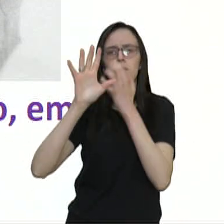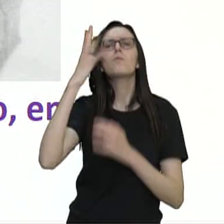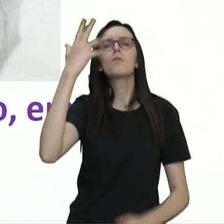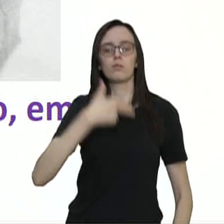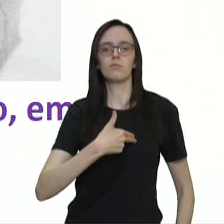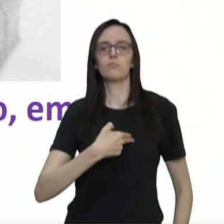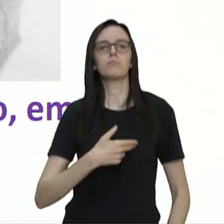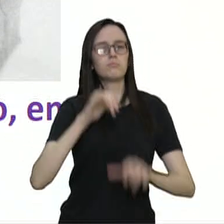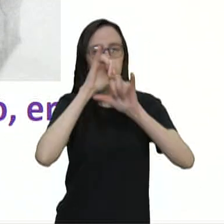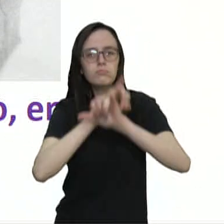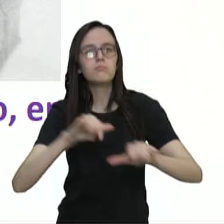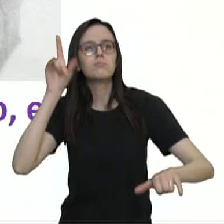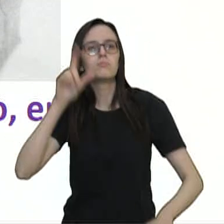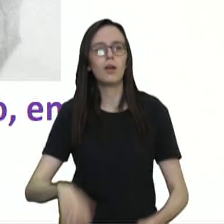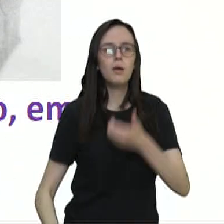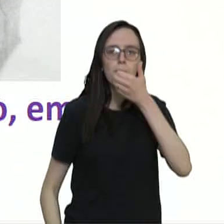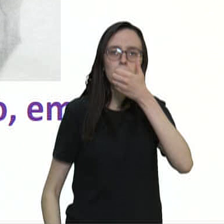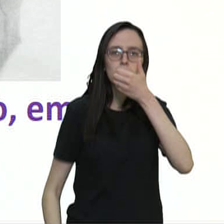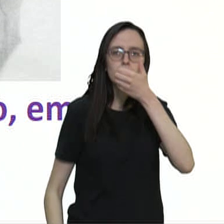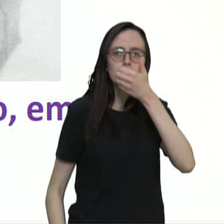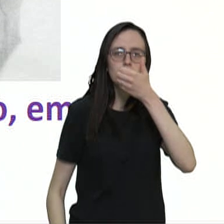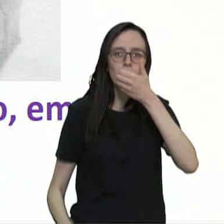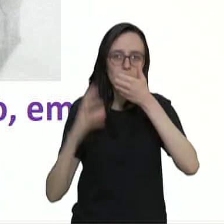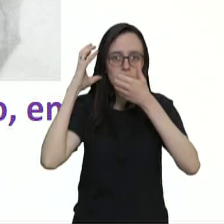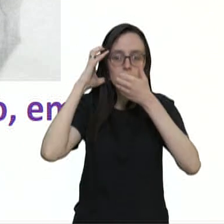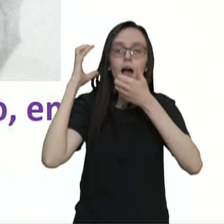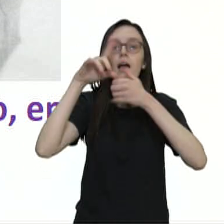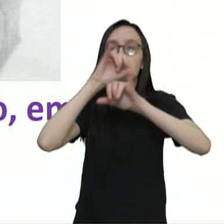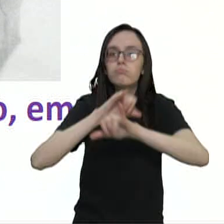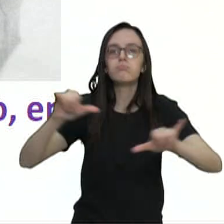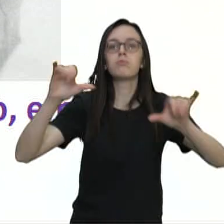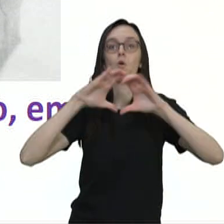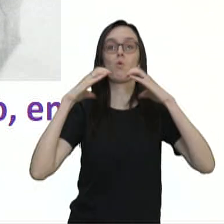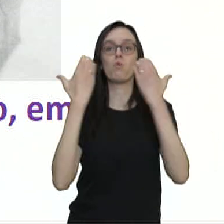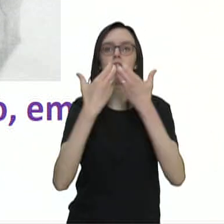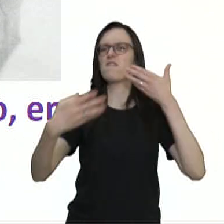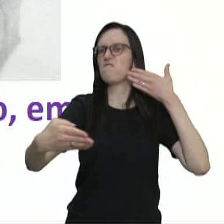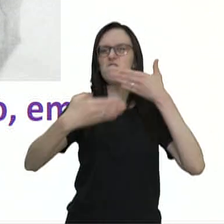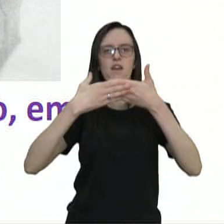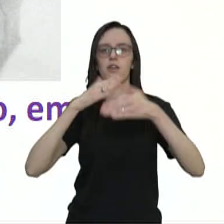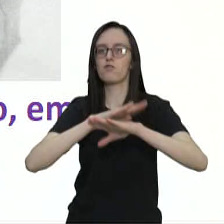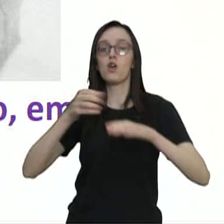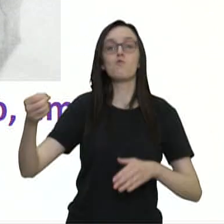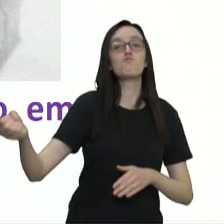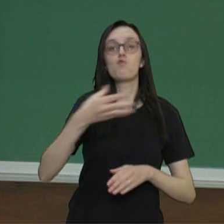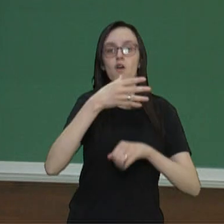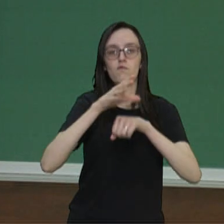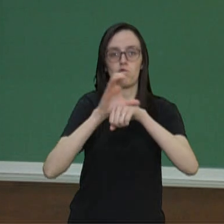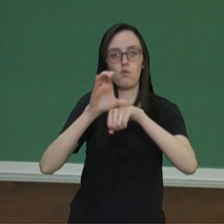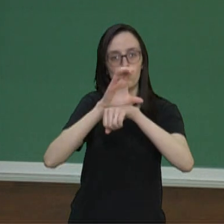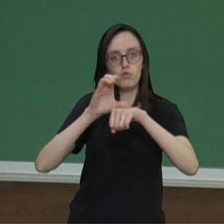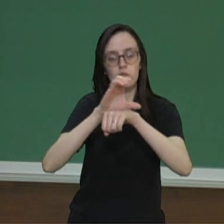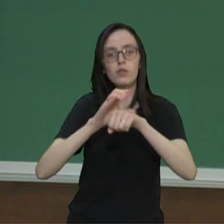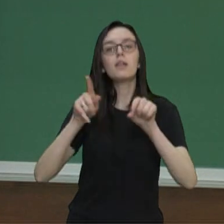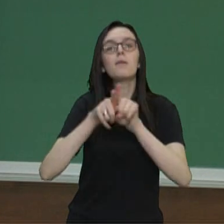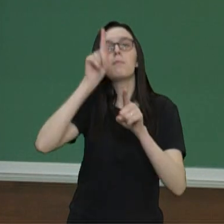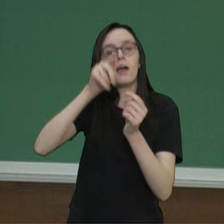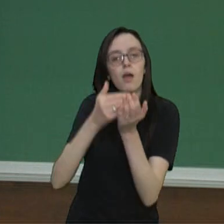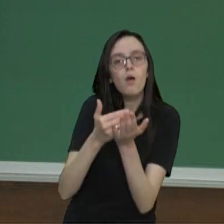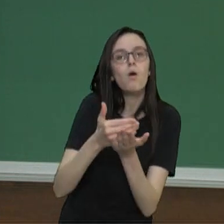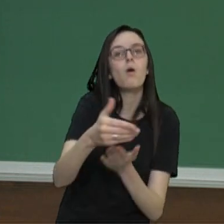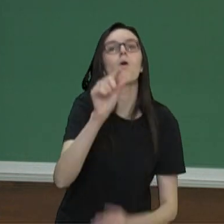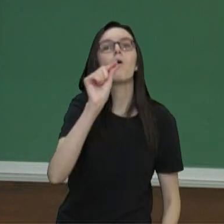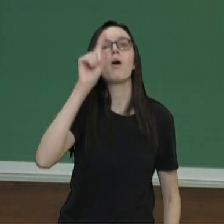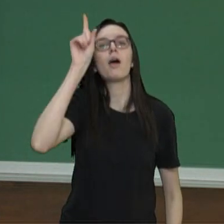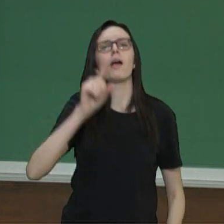Vargas anunciando em rede de rádio o fechamento do Congresso, uma nova Constituição e o início do